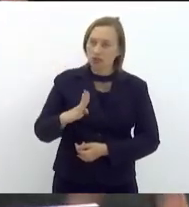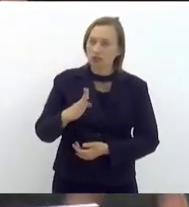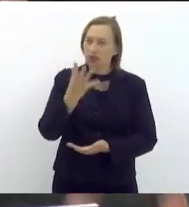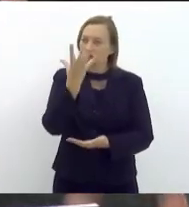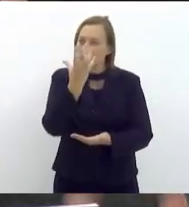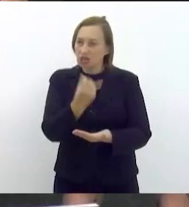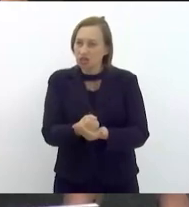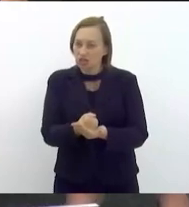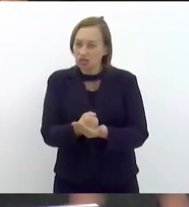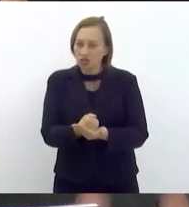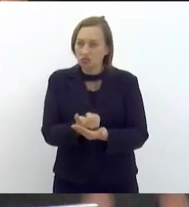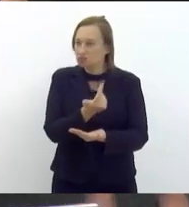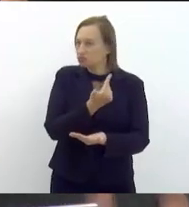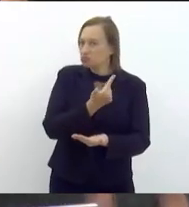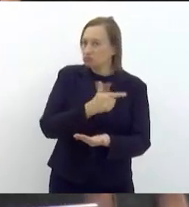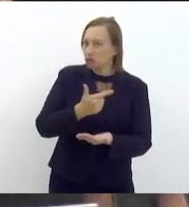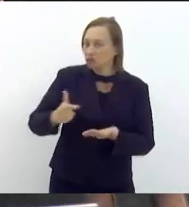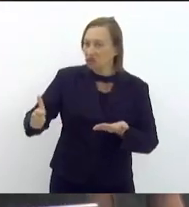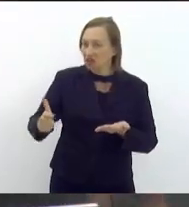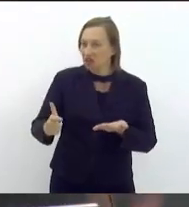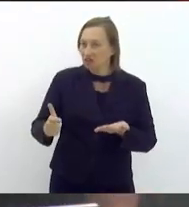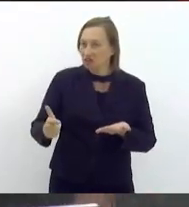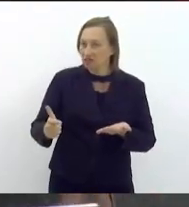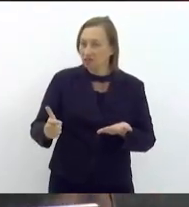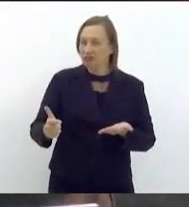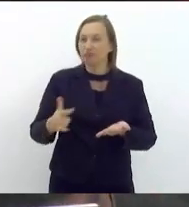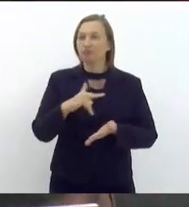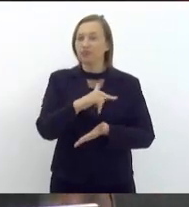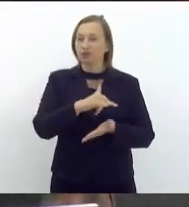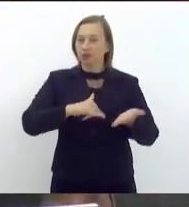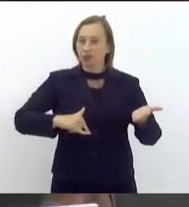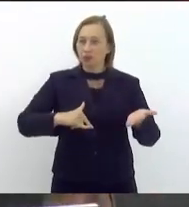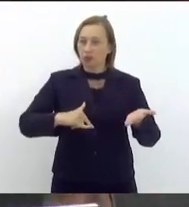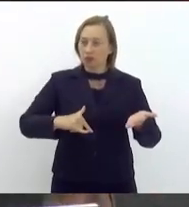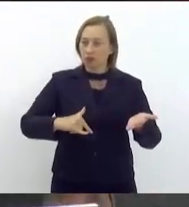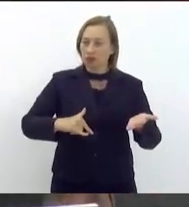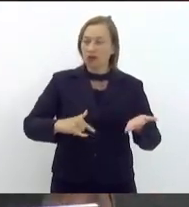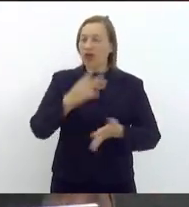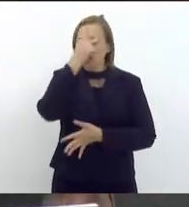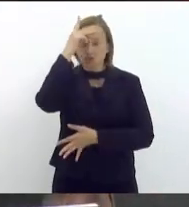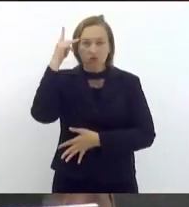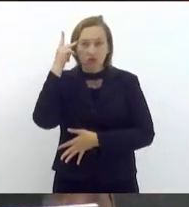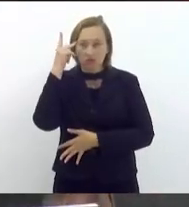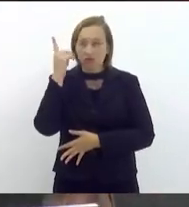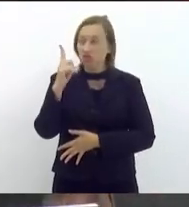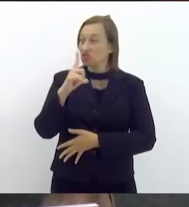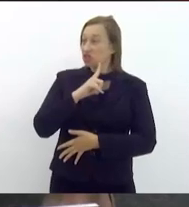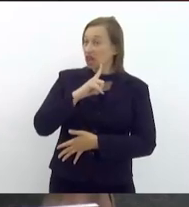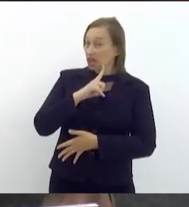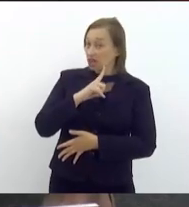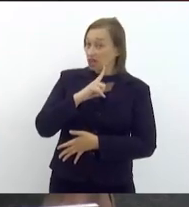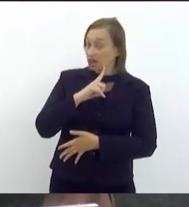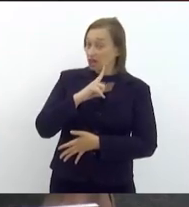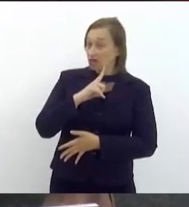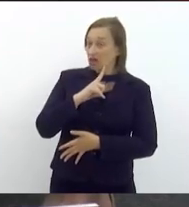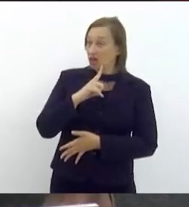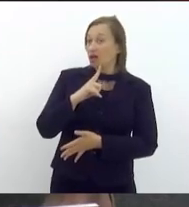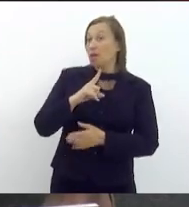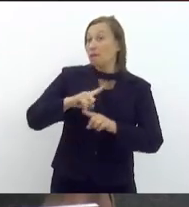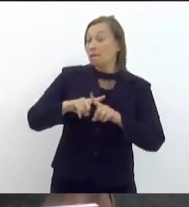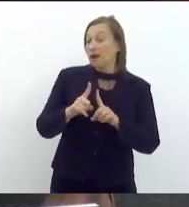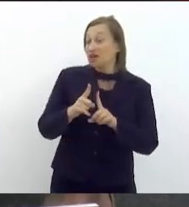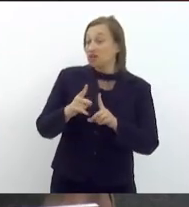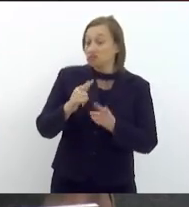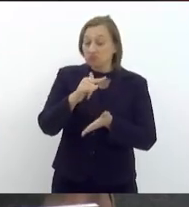Civil e imagina essas pessoas existem e são invisíveis não é então